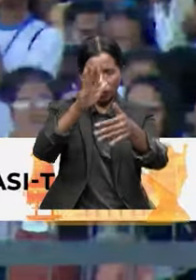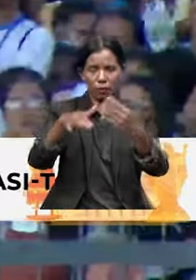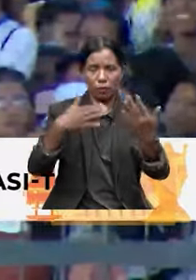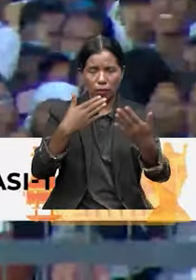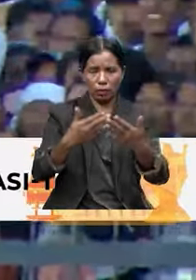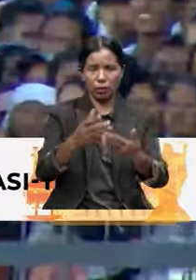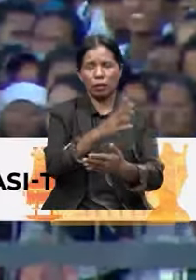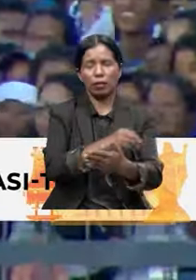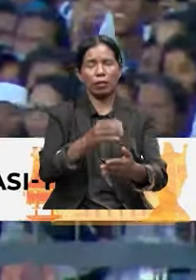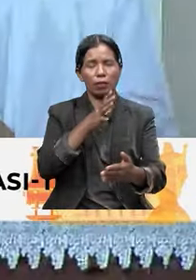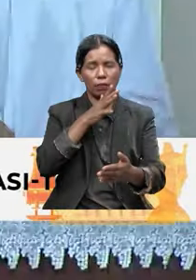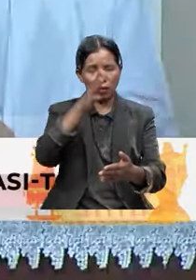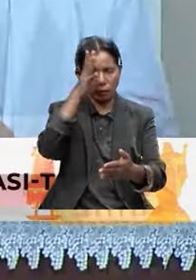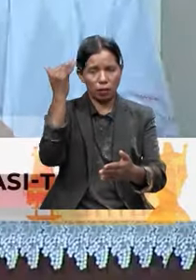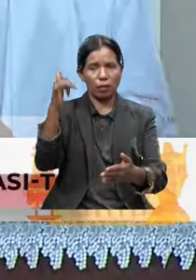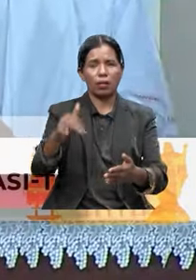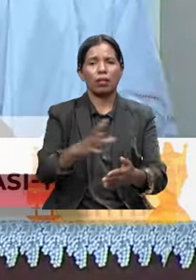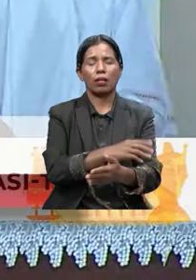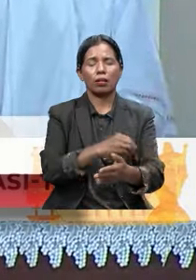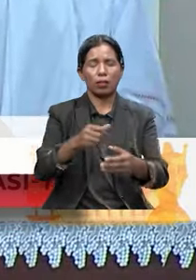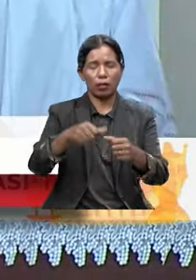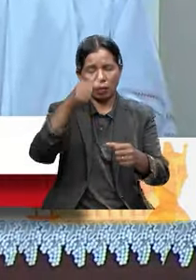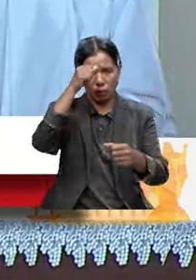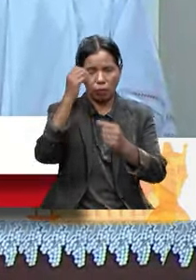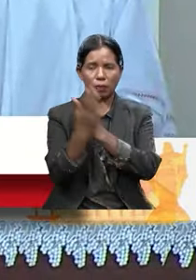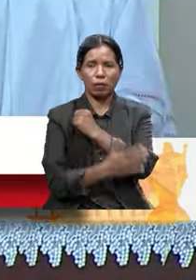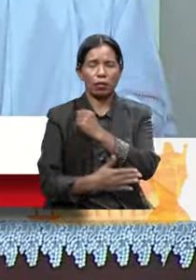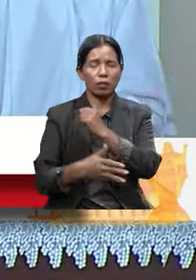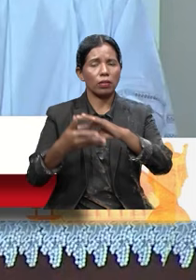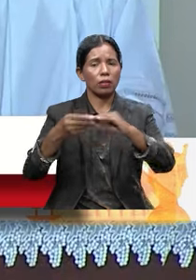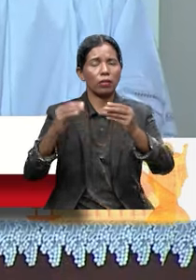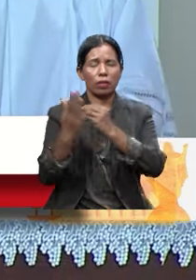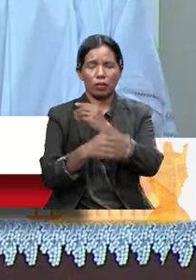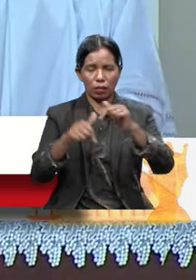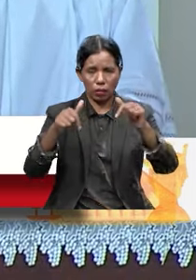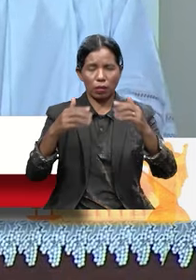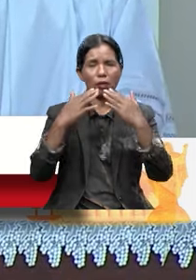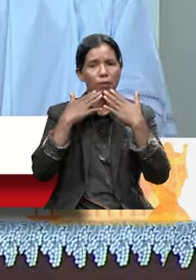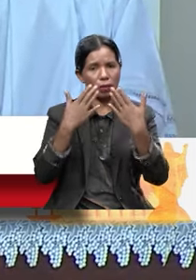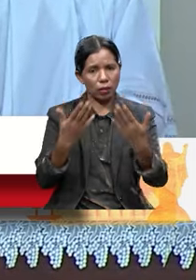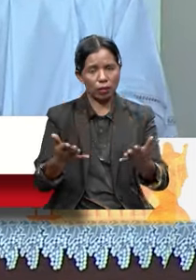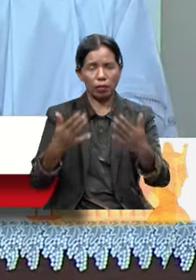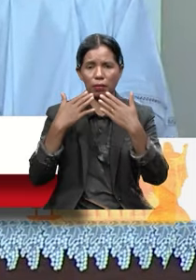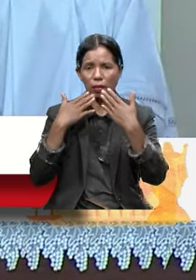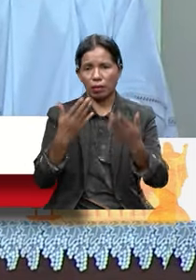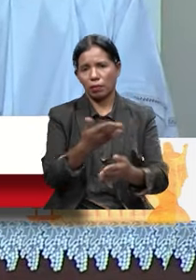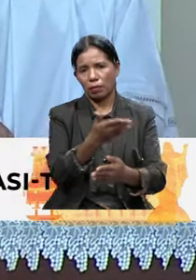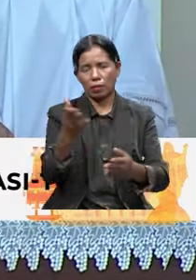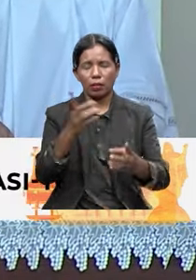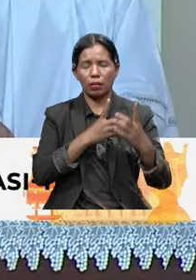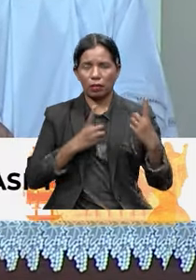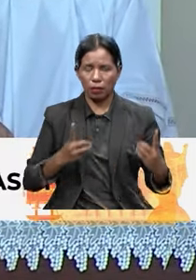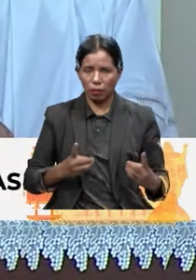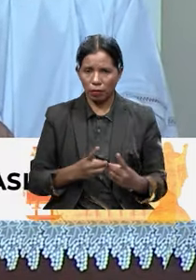Tamba sira maka memoria rai danenian. Obrigado, obrigado bai minia domin, obrigado bai minia